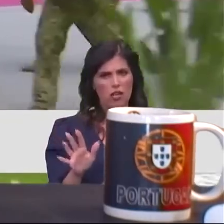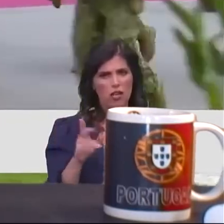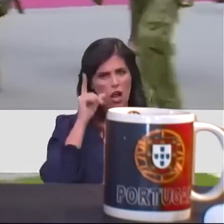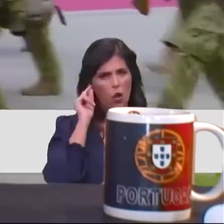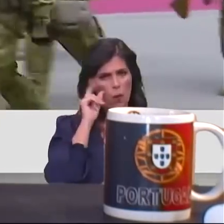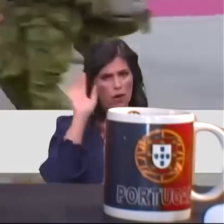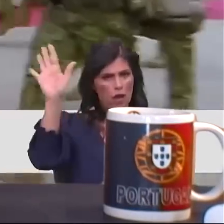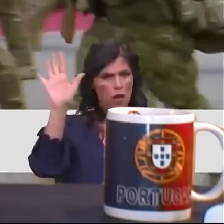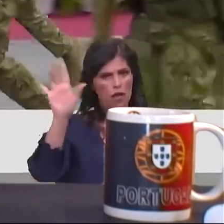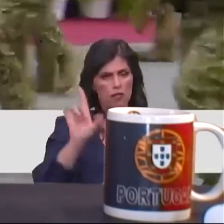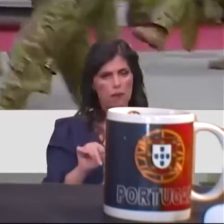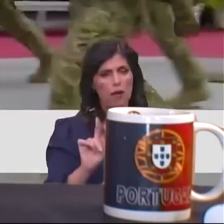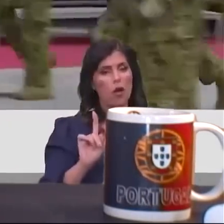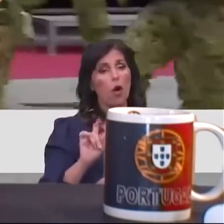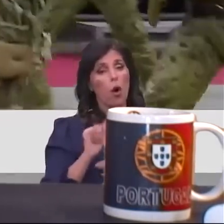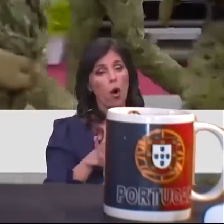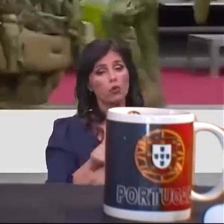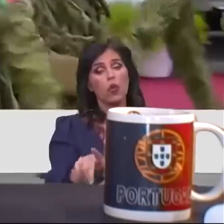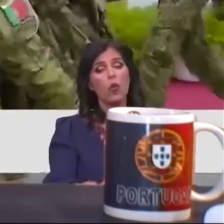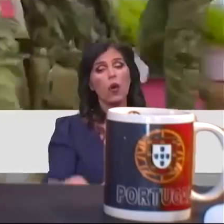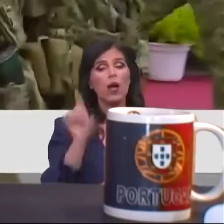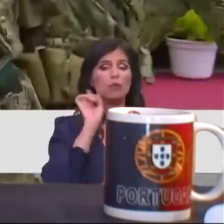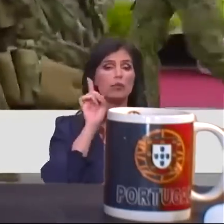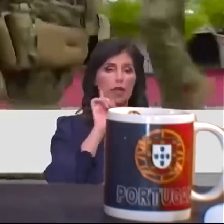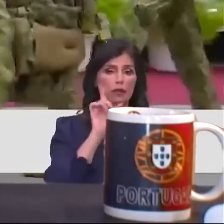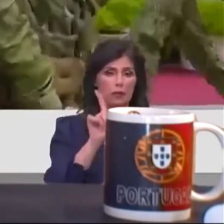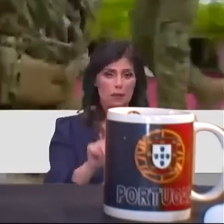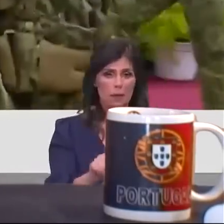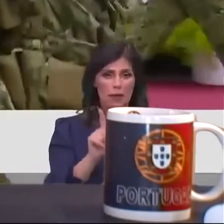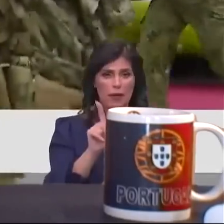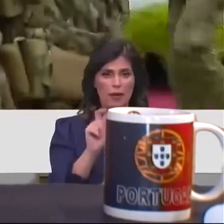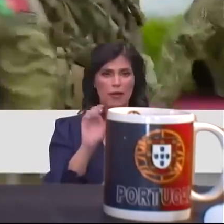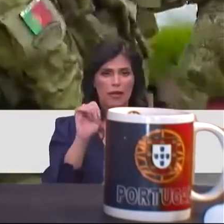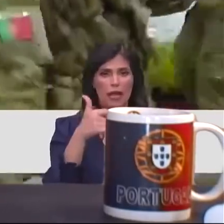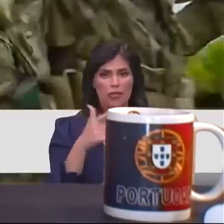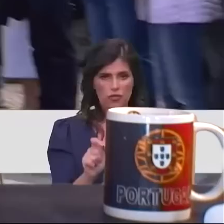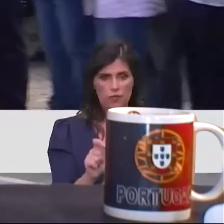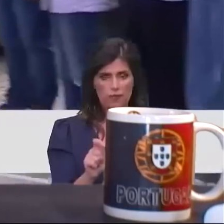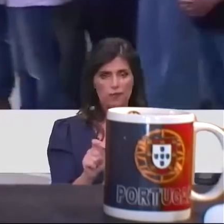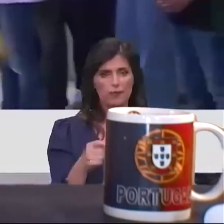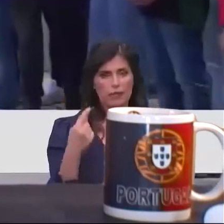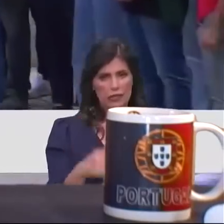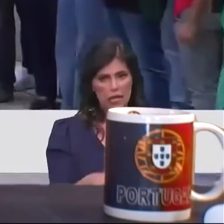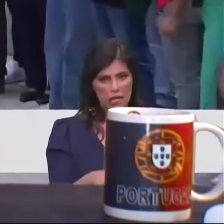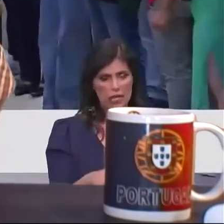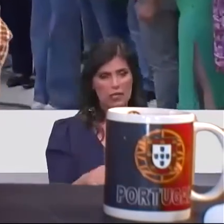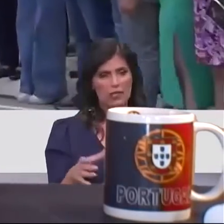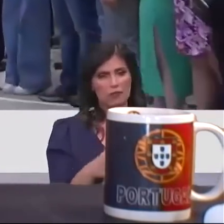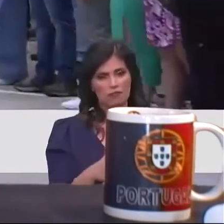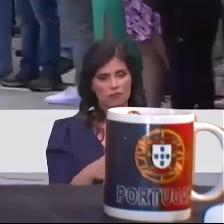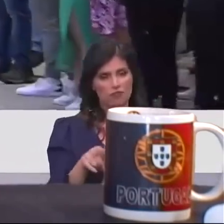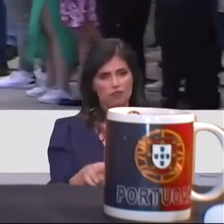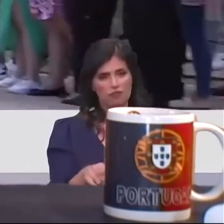conseguimos colocar quatro f seis No Ar ao mesmo tempo eu lembro dos quais ser às 7 dos anos 80 90 foram